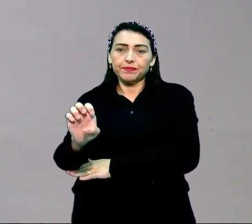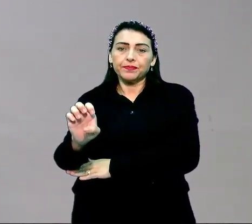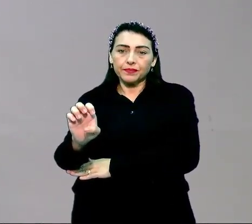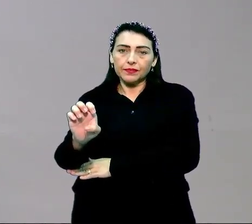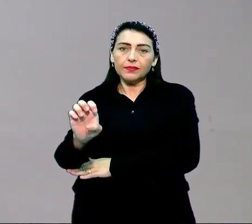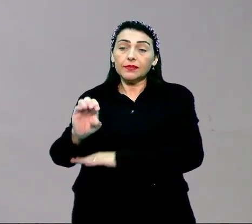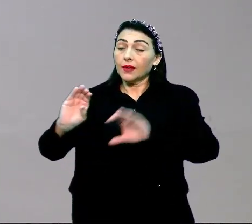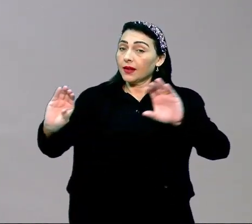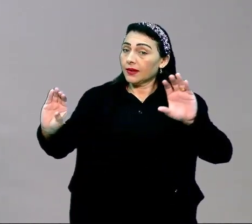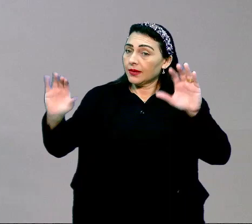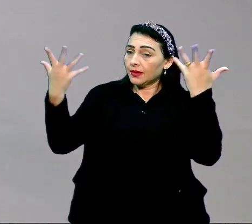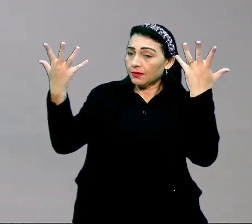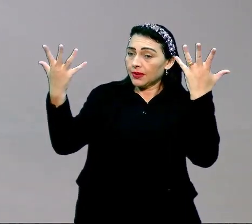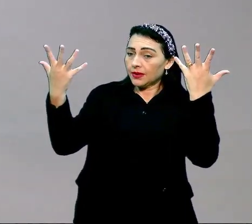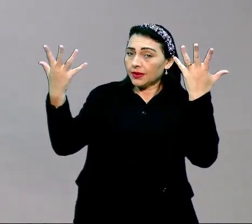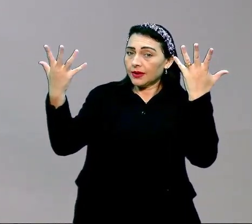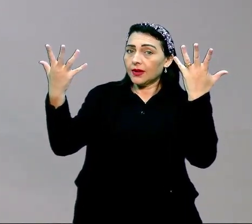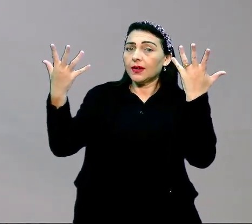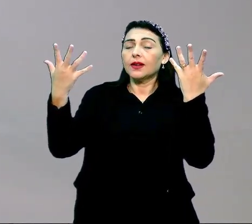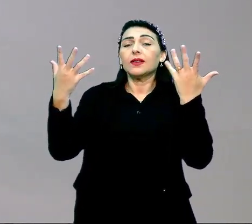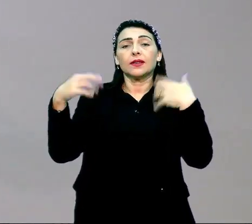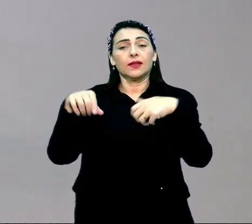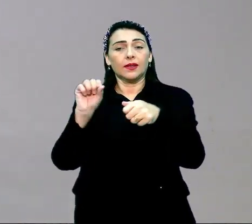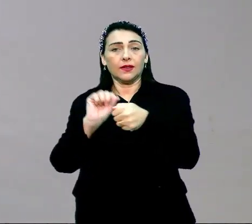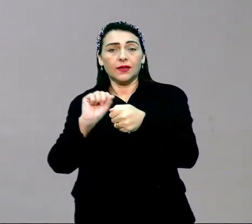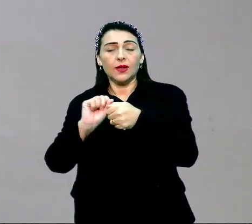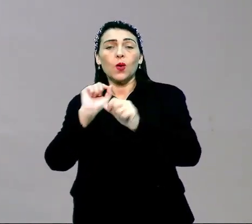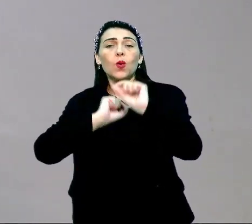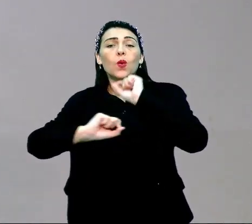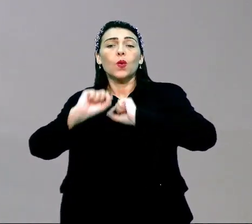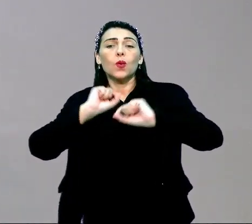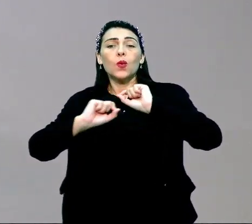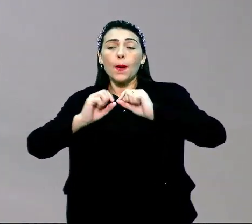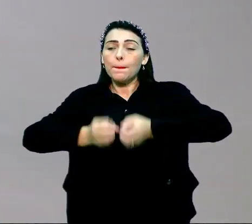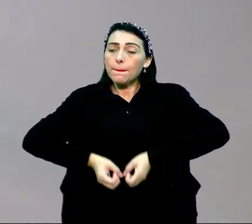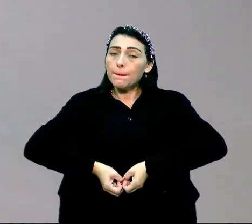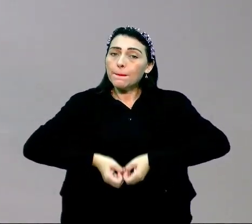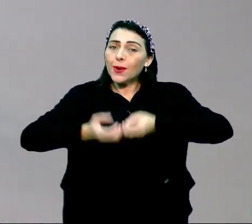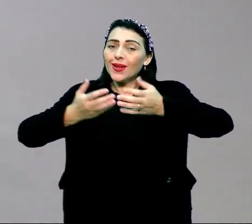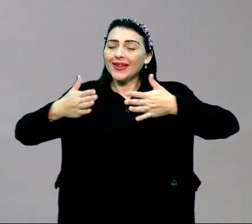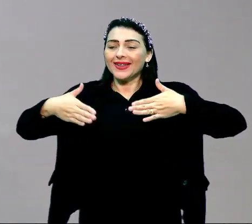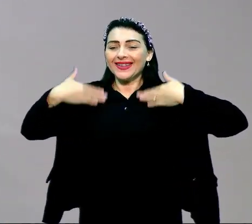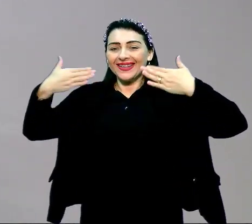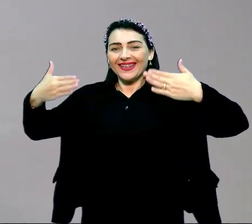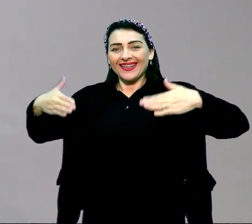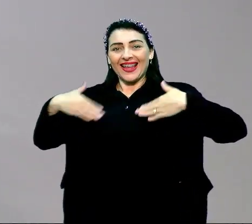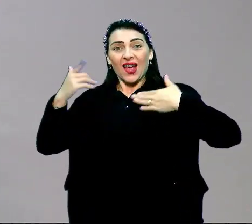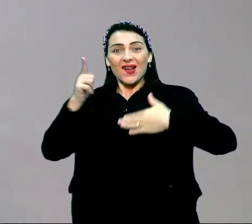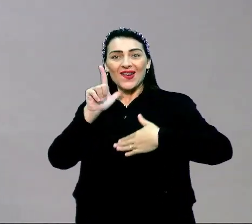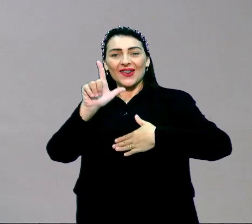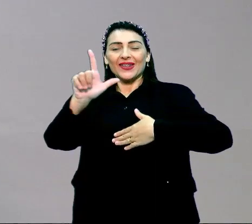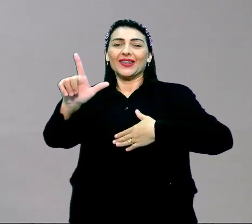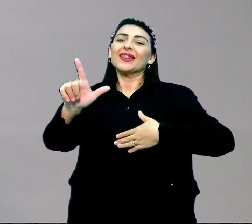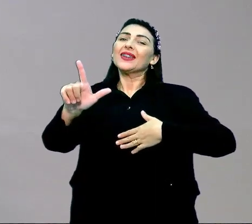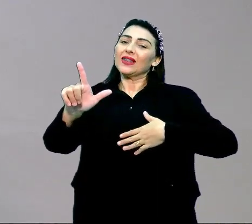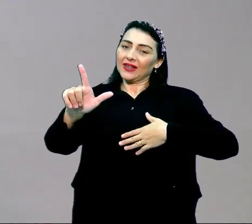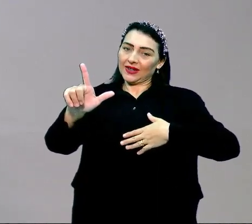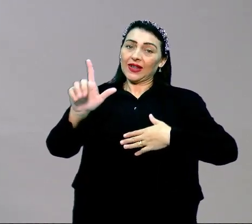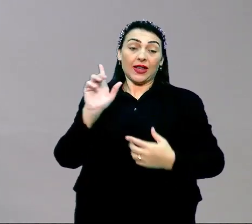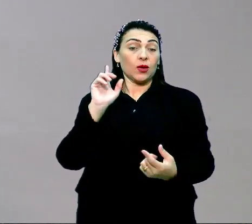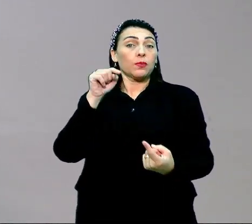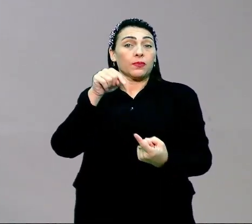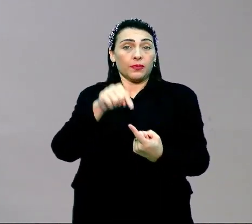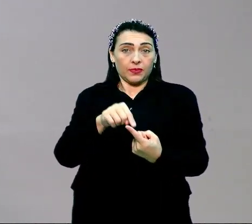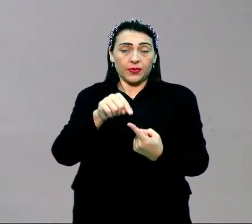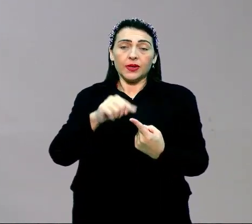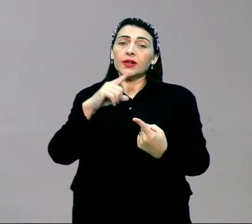essa celebração é comemorar, manifestar a sua alegria de tipo, conseguimos e tudo mais. Então, nesse